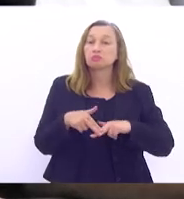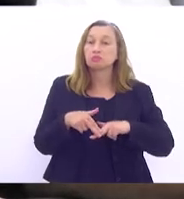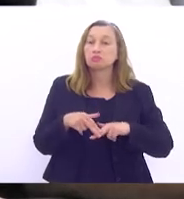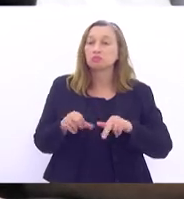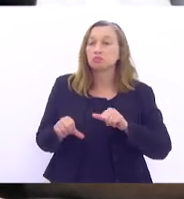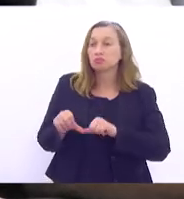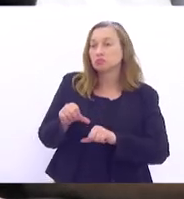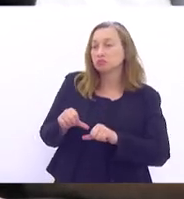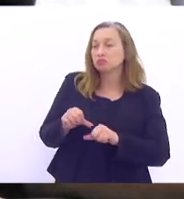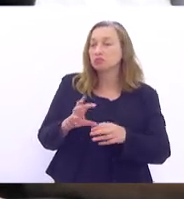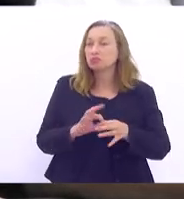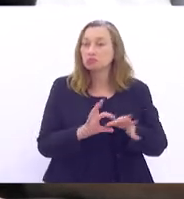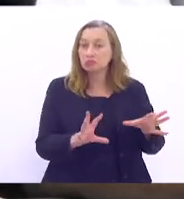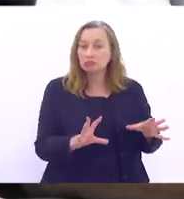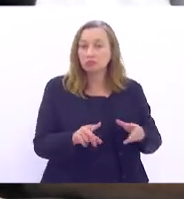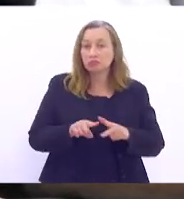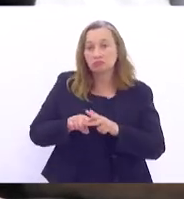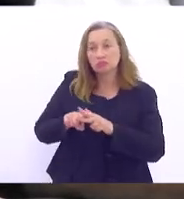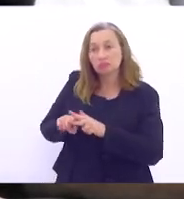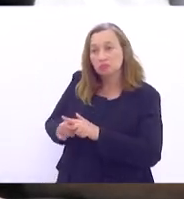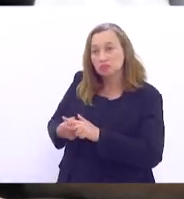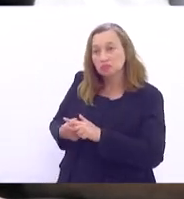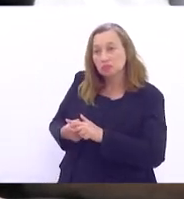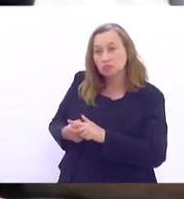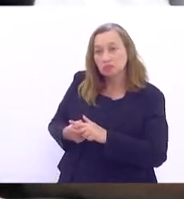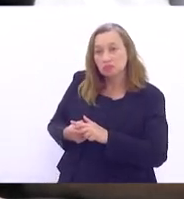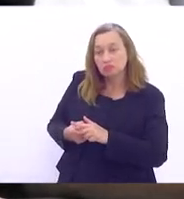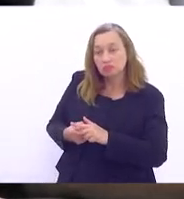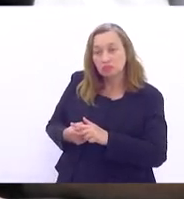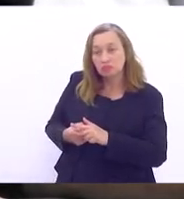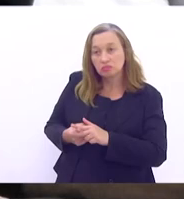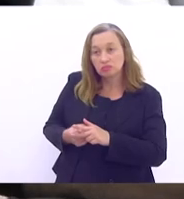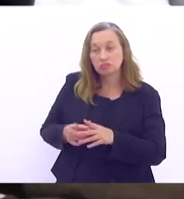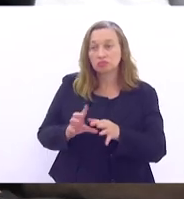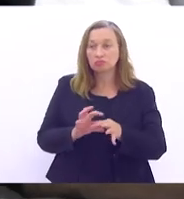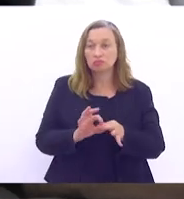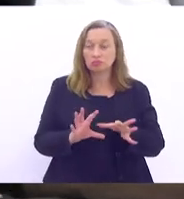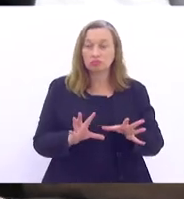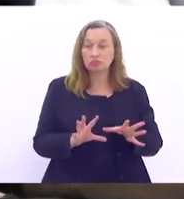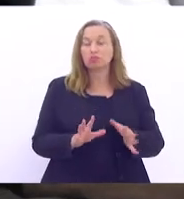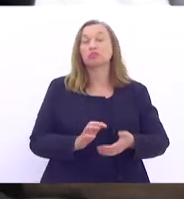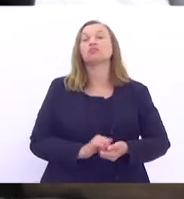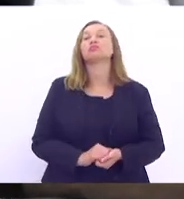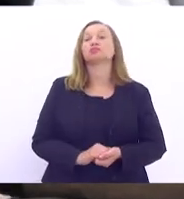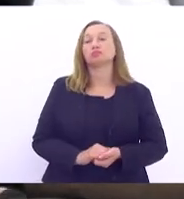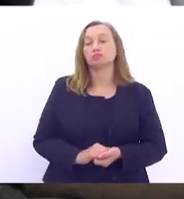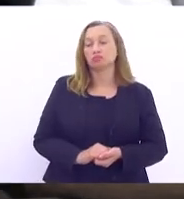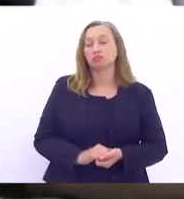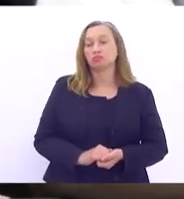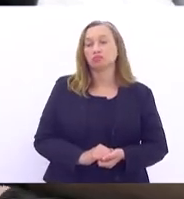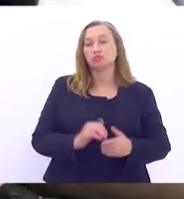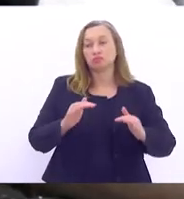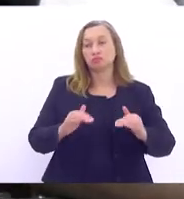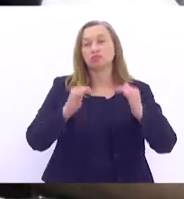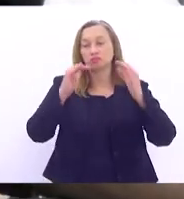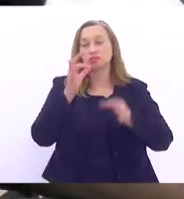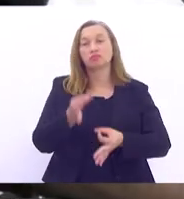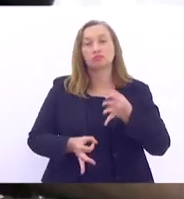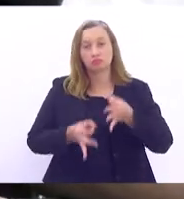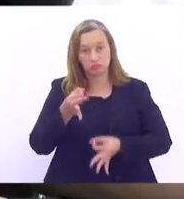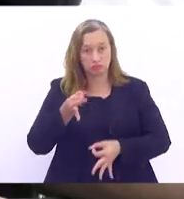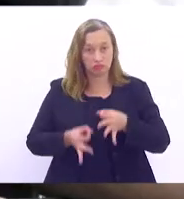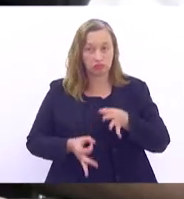uma sanção, uma regulamentação e uma determinação expressa do Supremo, que inicialmente